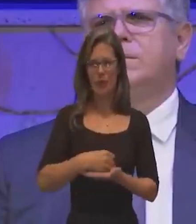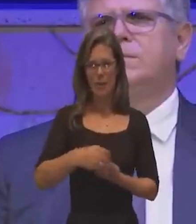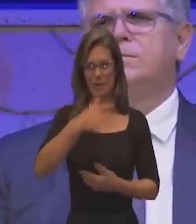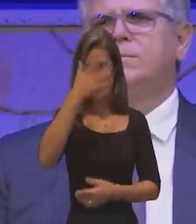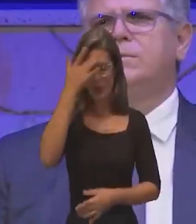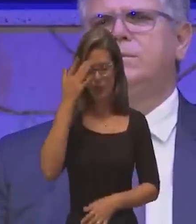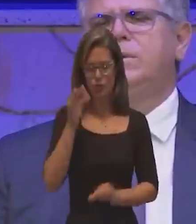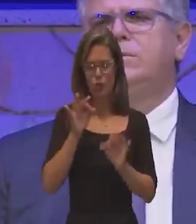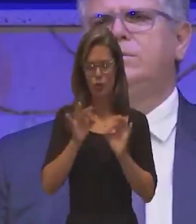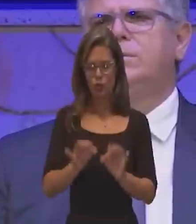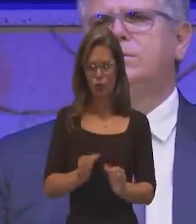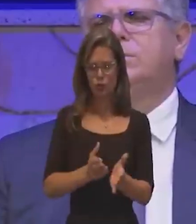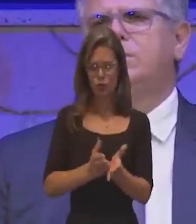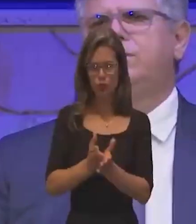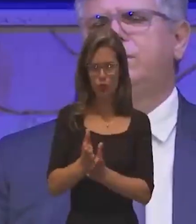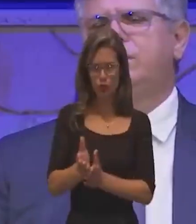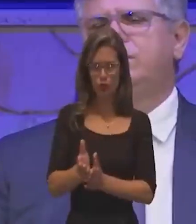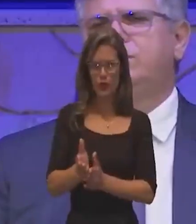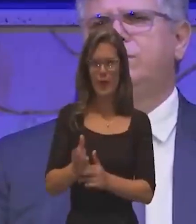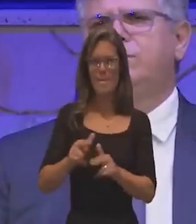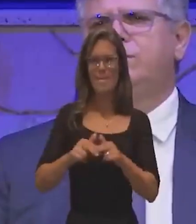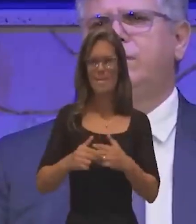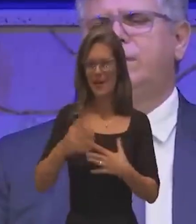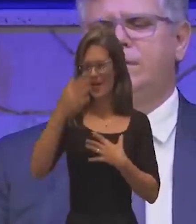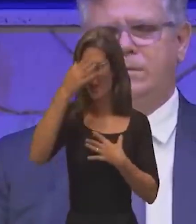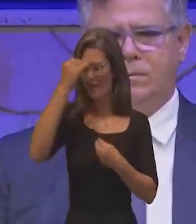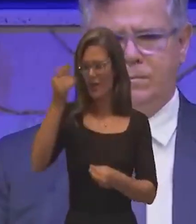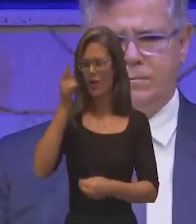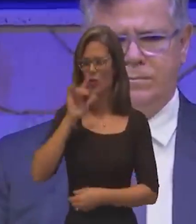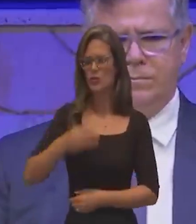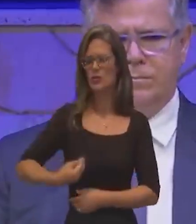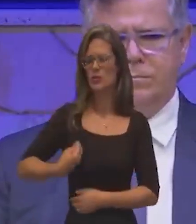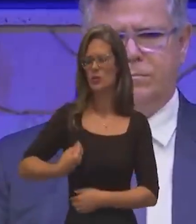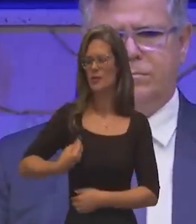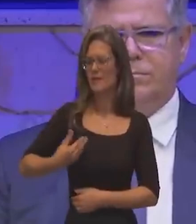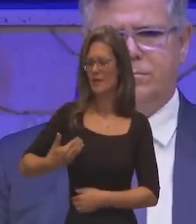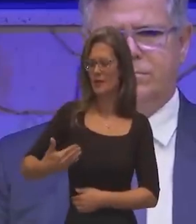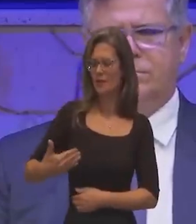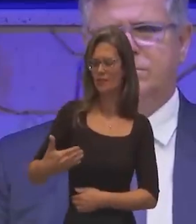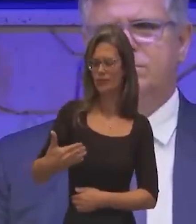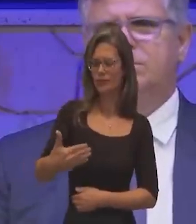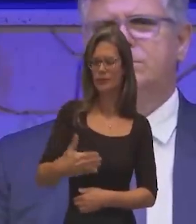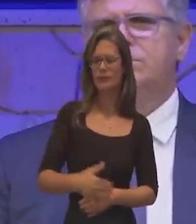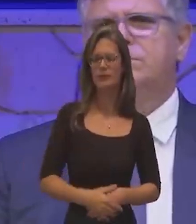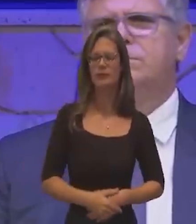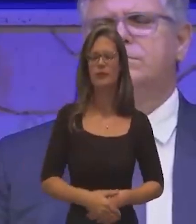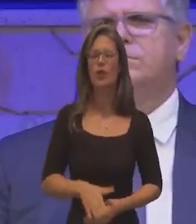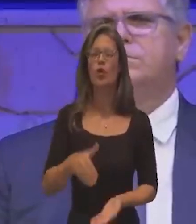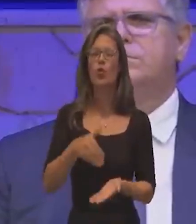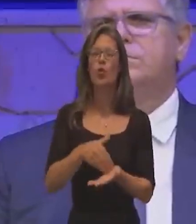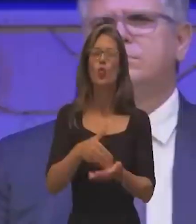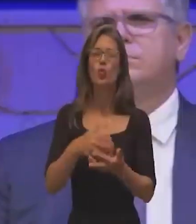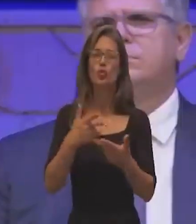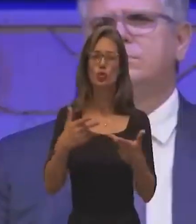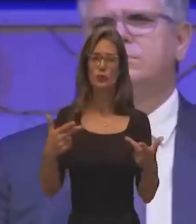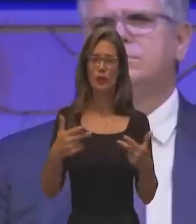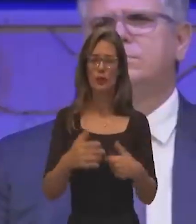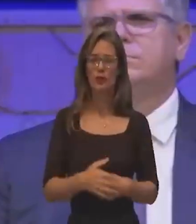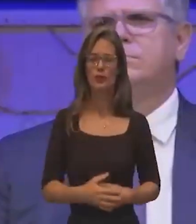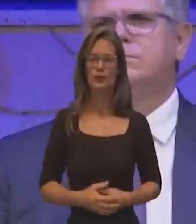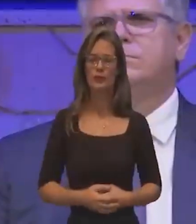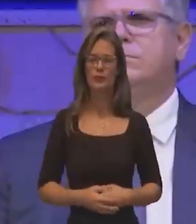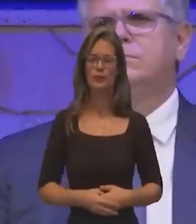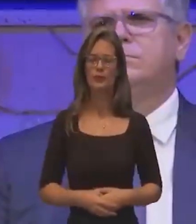justo, por meio da sua fé, viverá. E por fim,